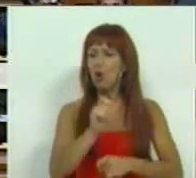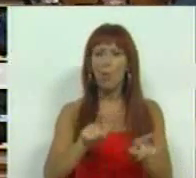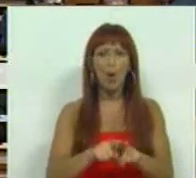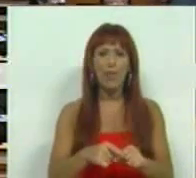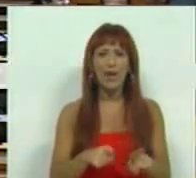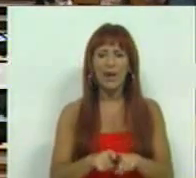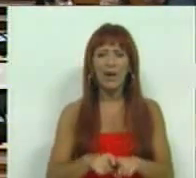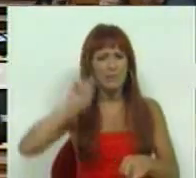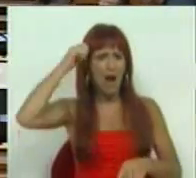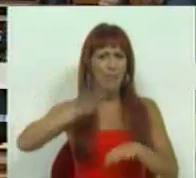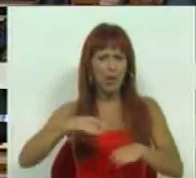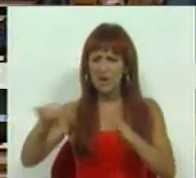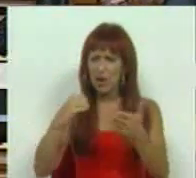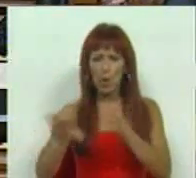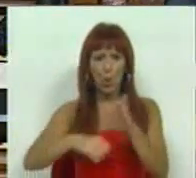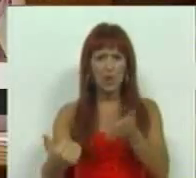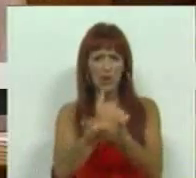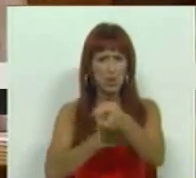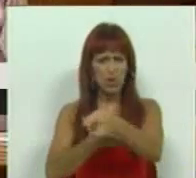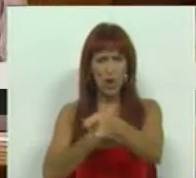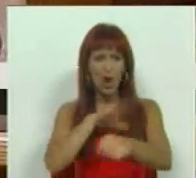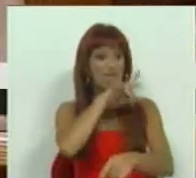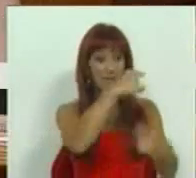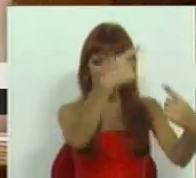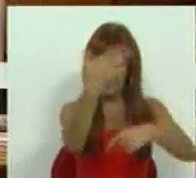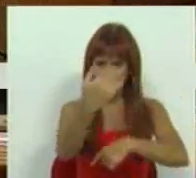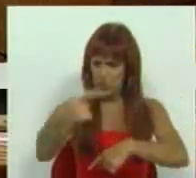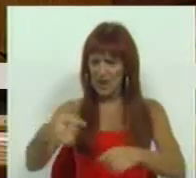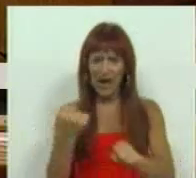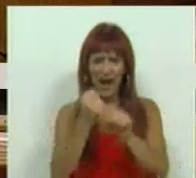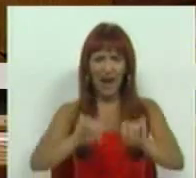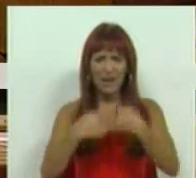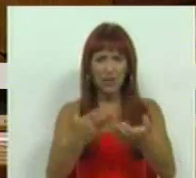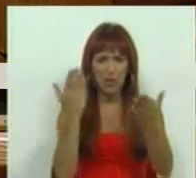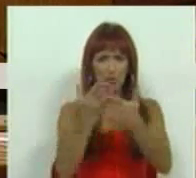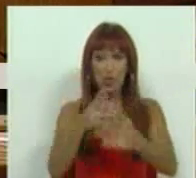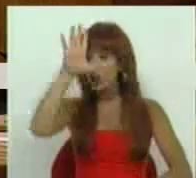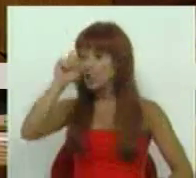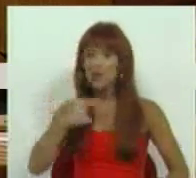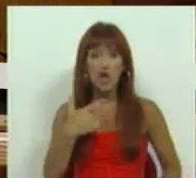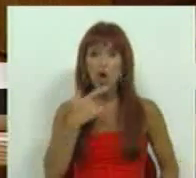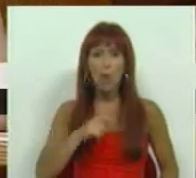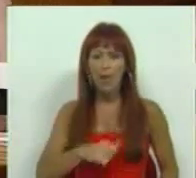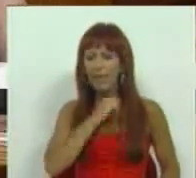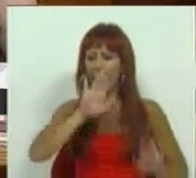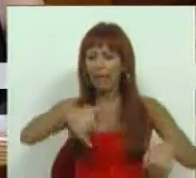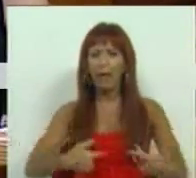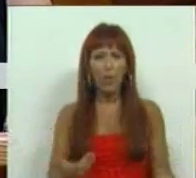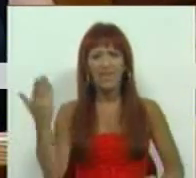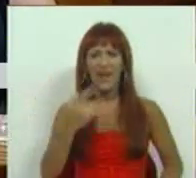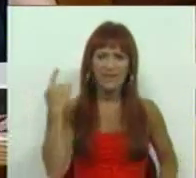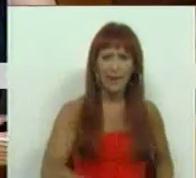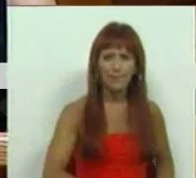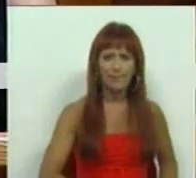ser afetada pela condição de recursos. Estas famílias têm direito à ação social escolar e o Governo não pode ignorar este